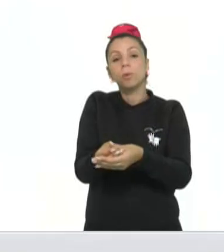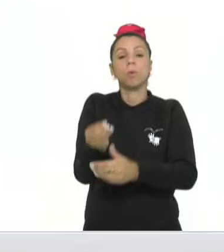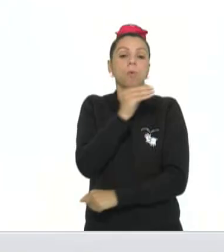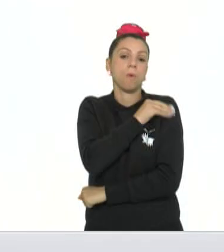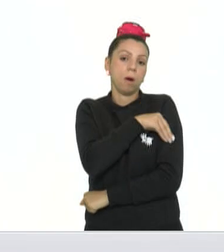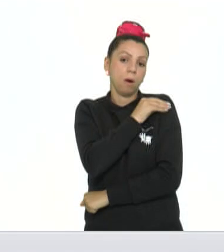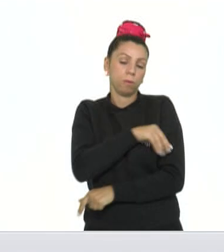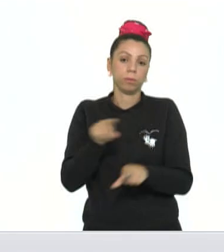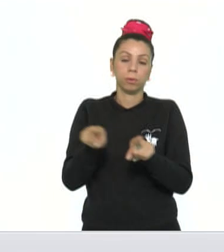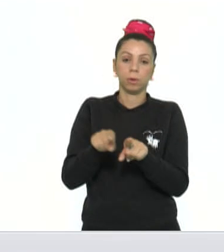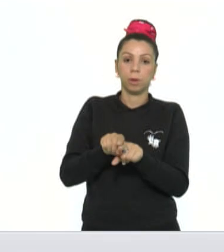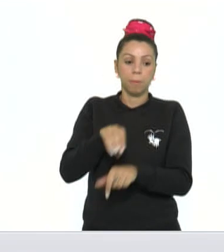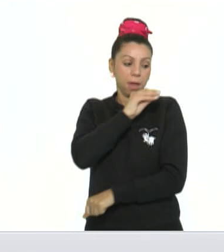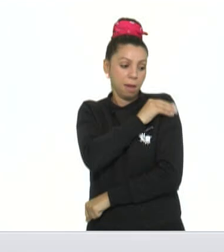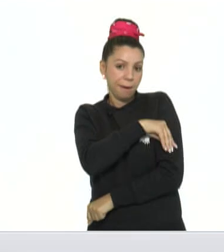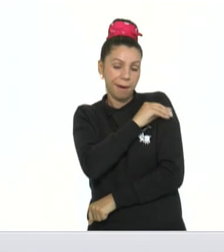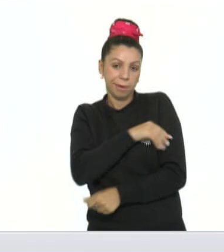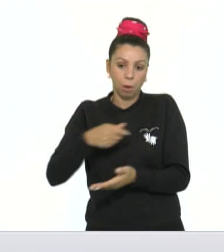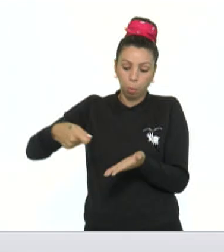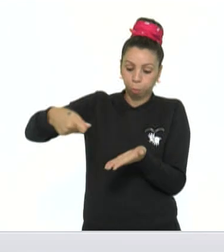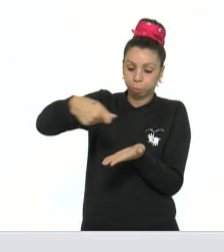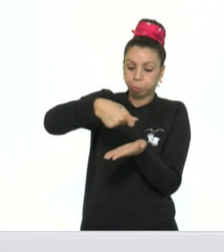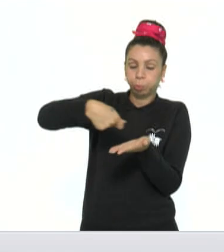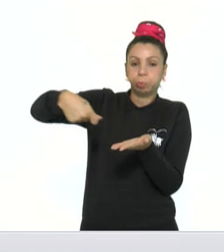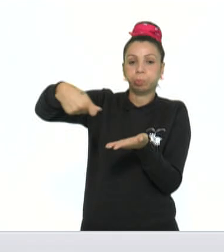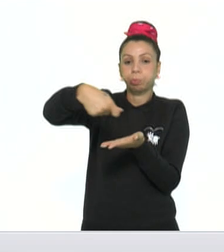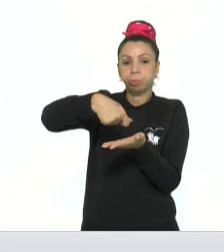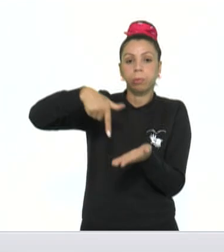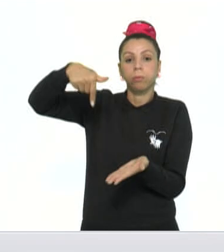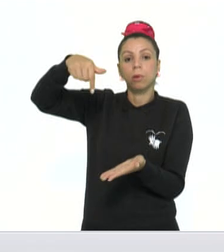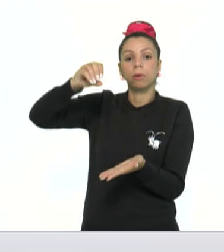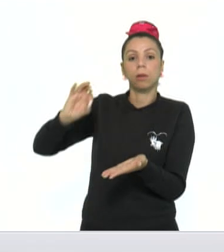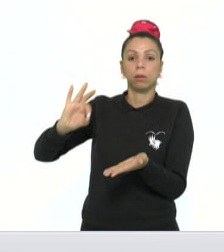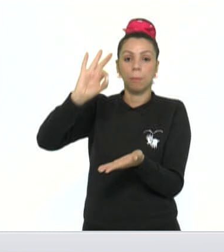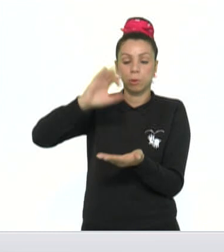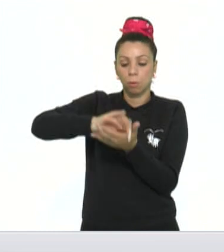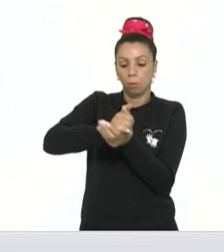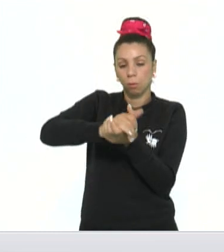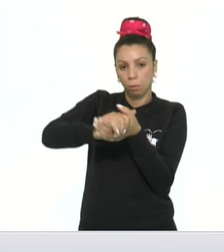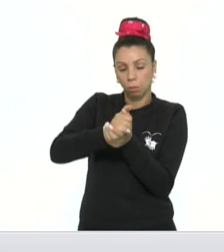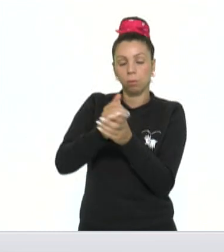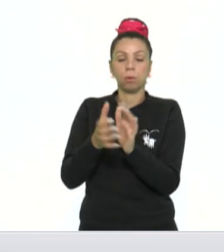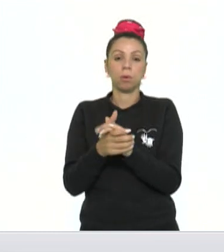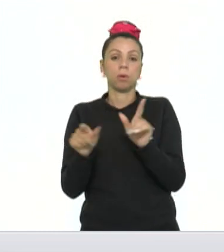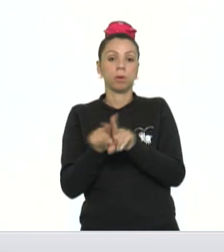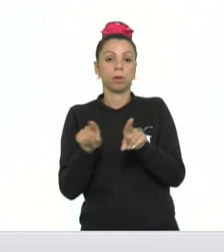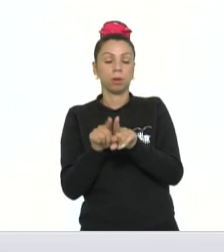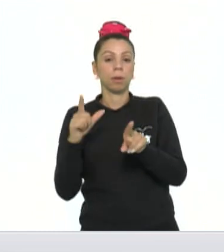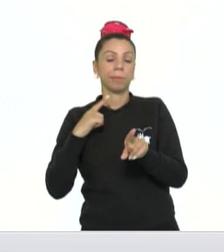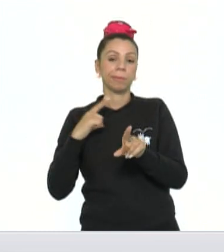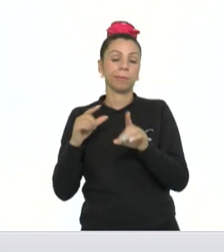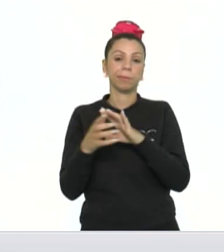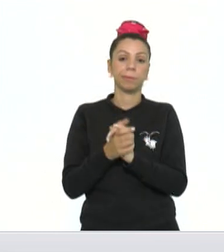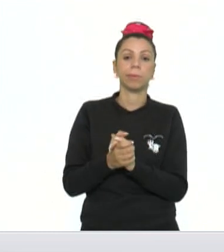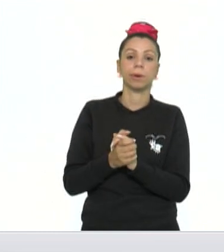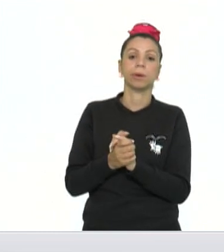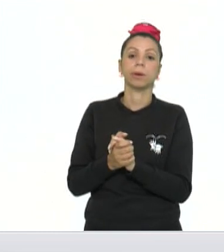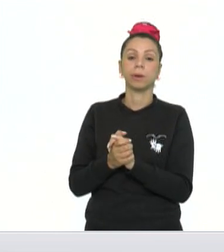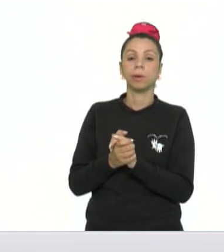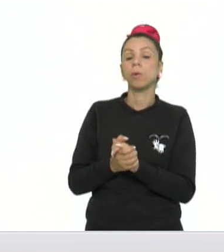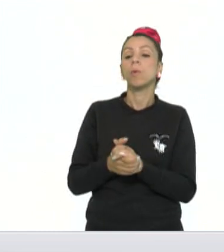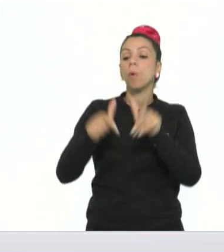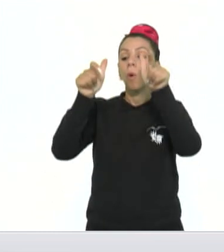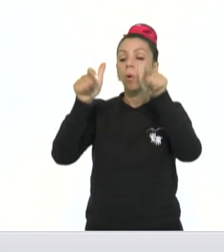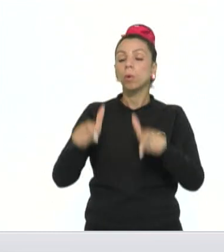as mãos com álcool gel de 70%. Intensifique a limpeza das sedes dos deliveries. Então,